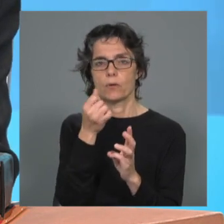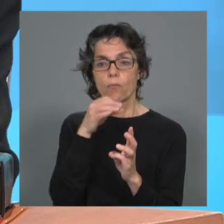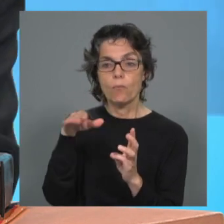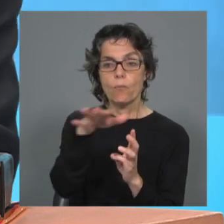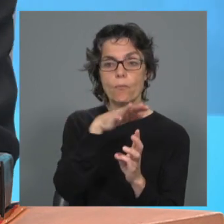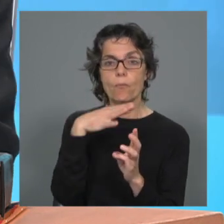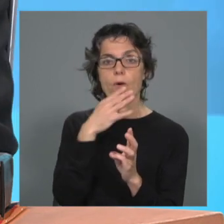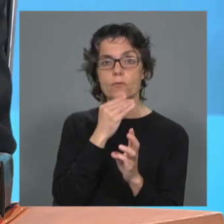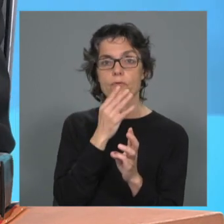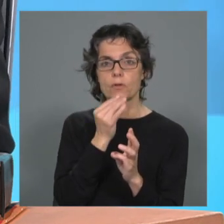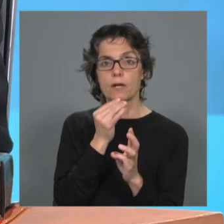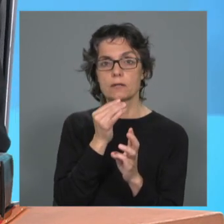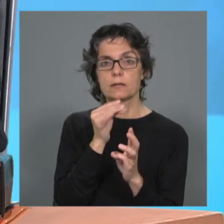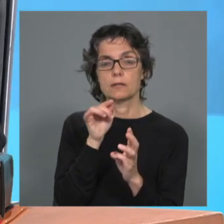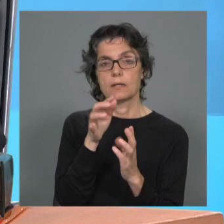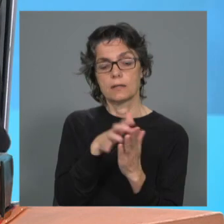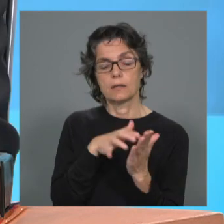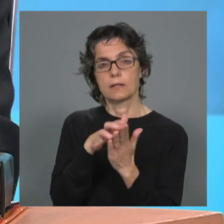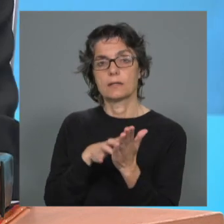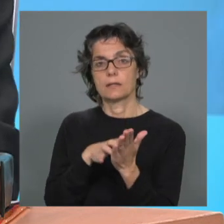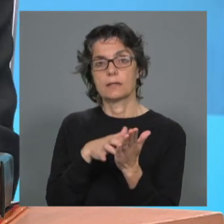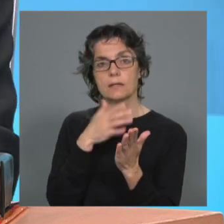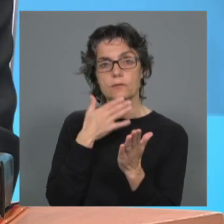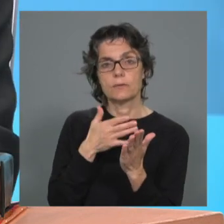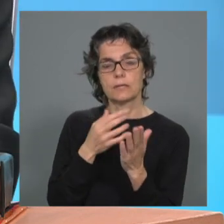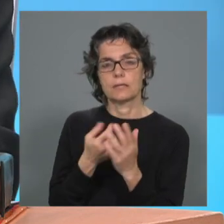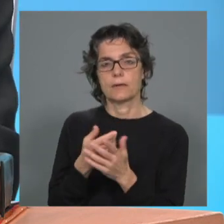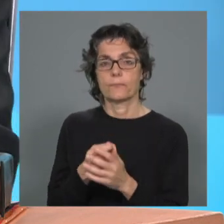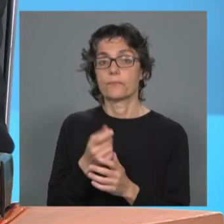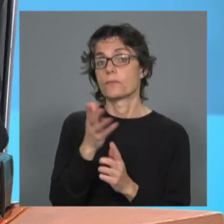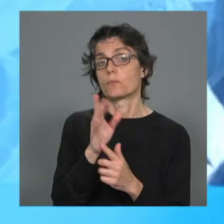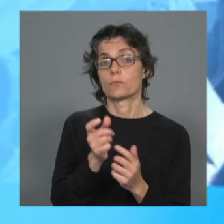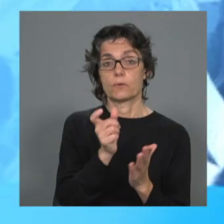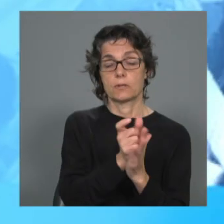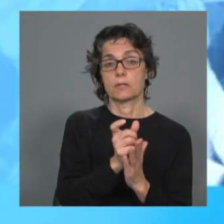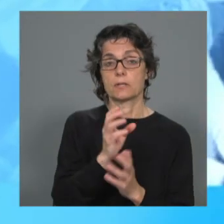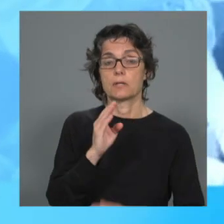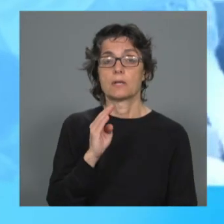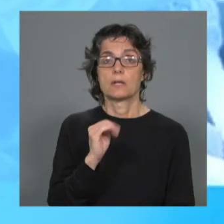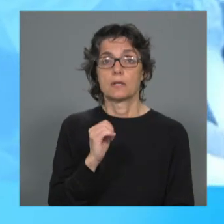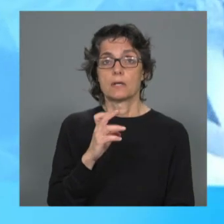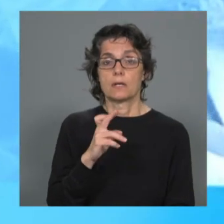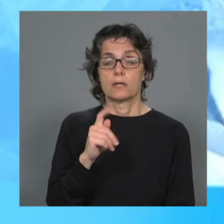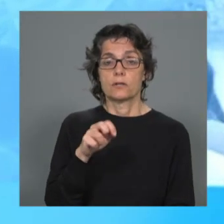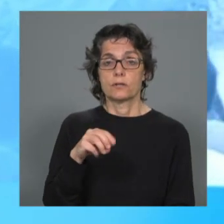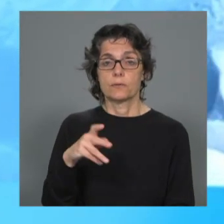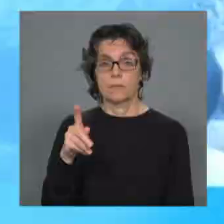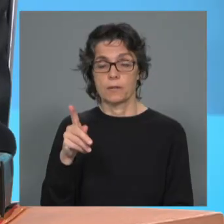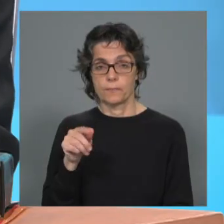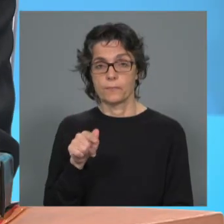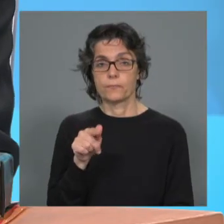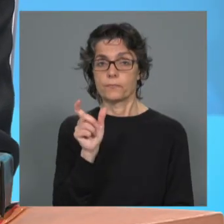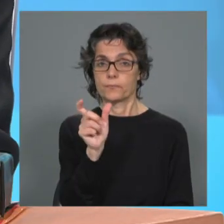partir do qual emergem os textos e as experiências. Estamos a falar de palavras como Shema, que até Shema, por exemplo, que era